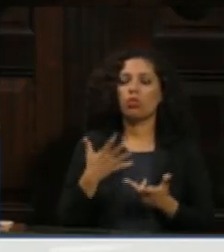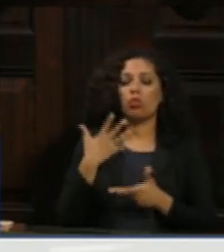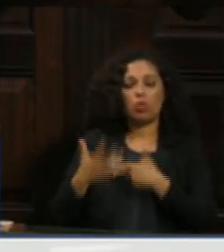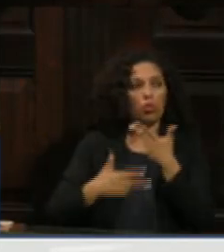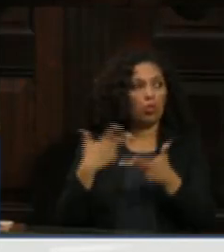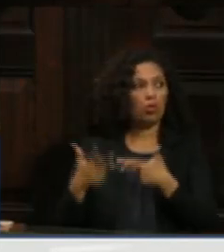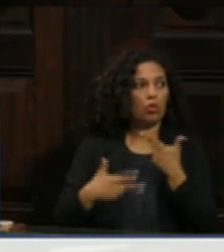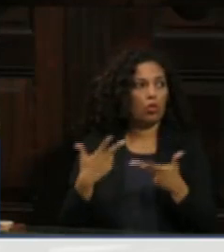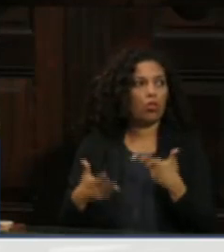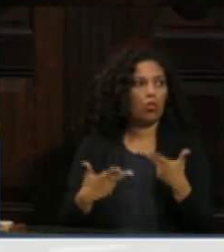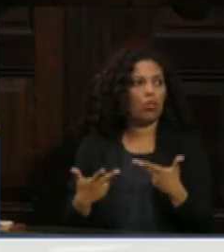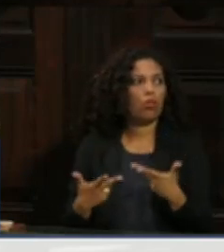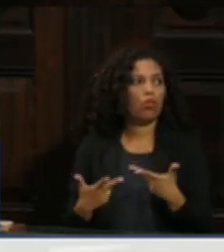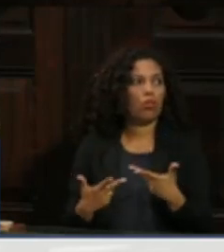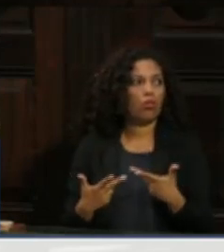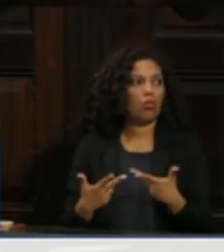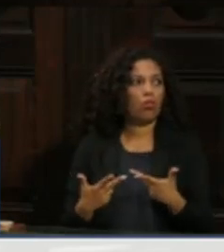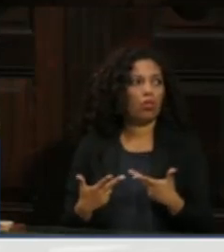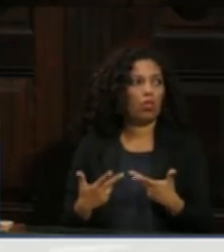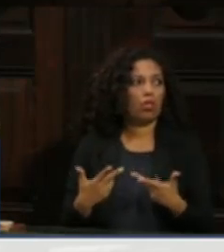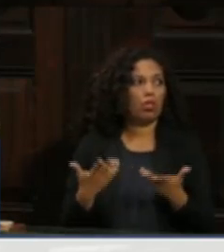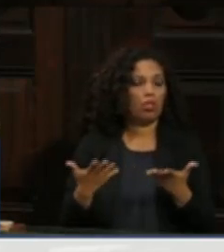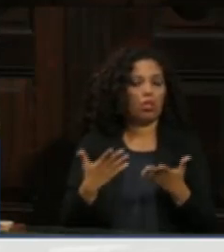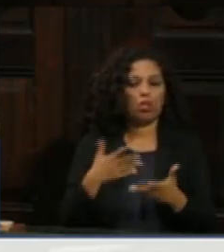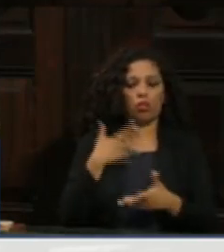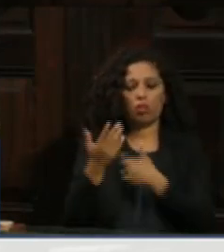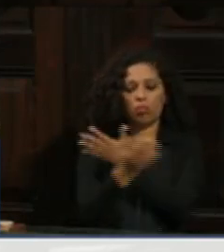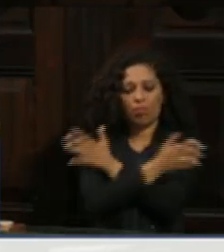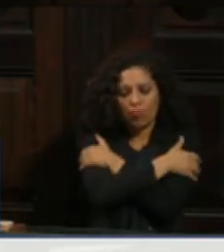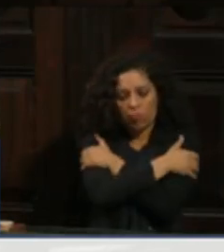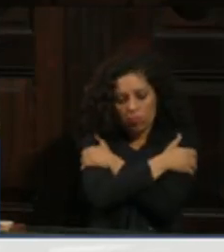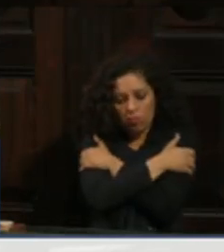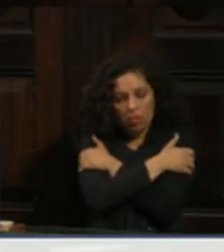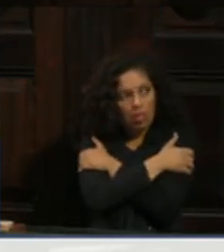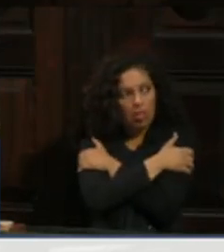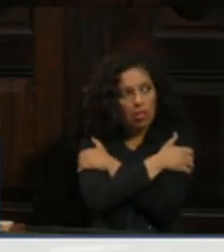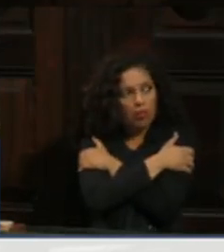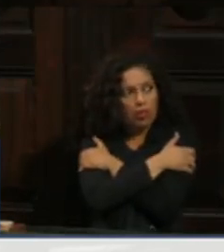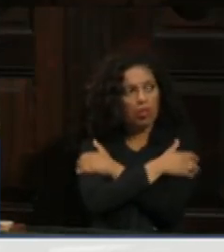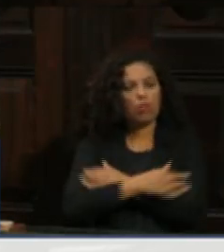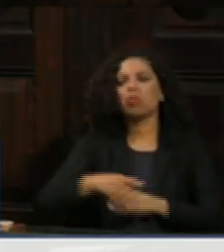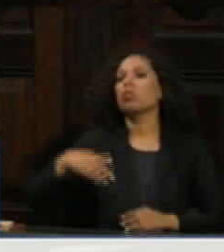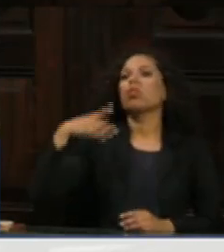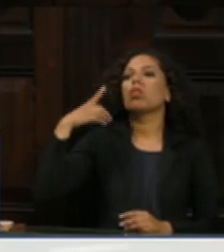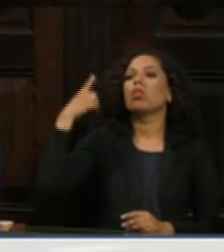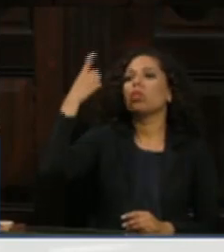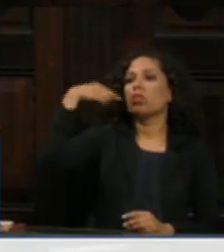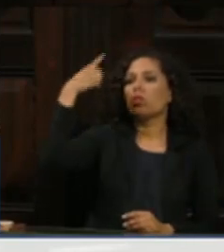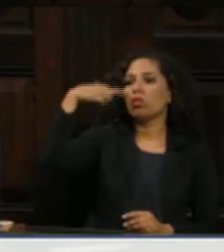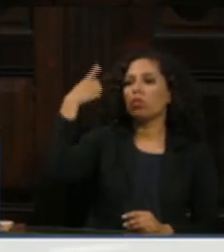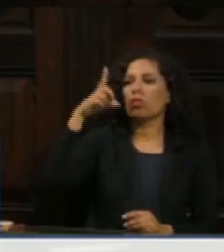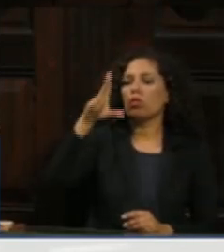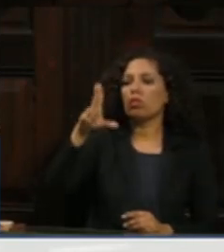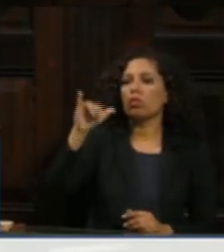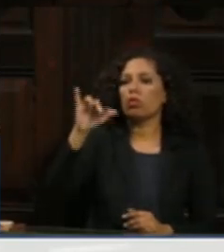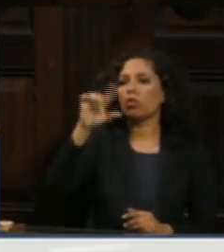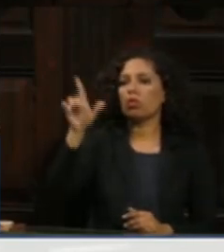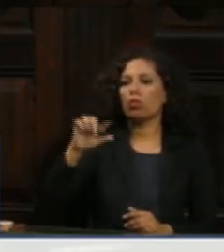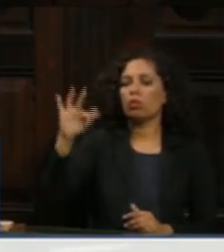caminhando para a completa destruição, completa, e